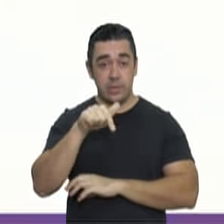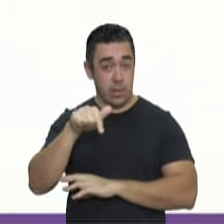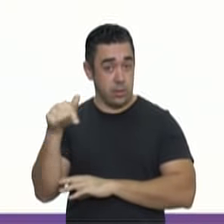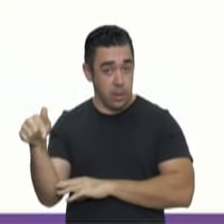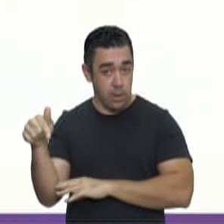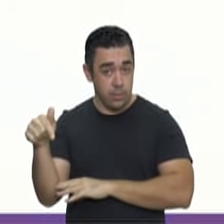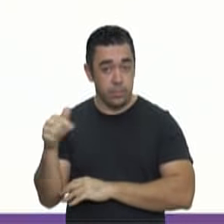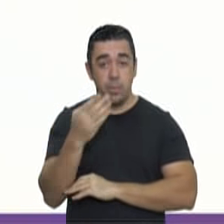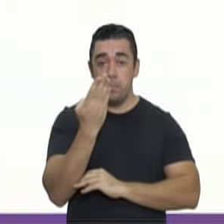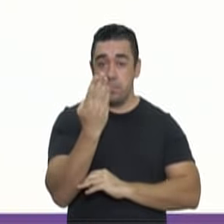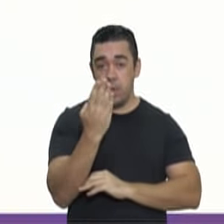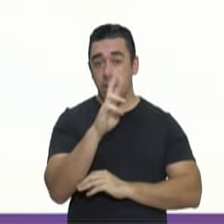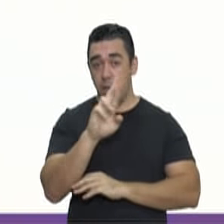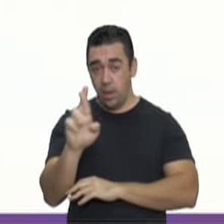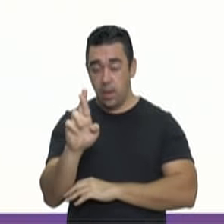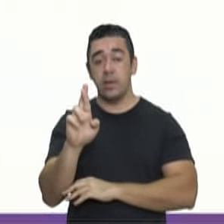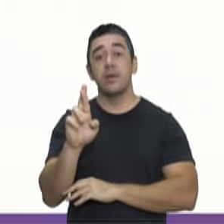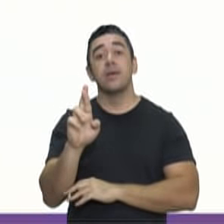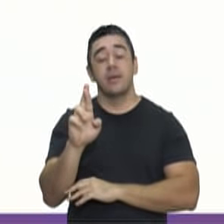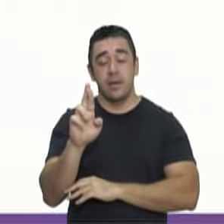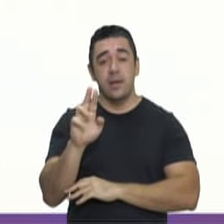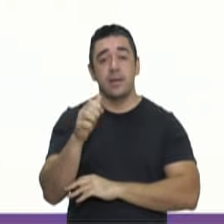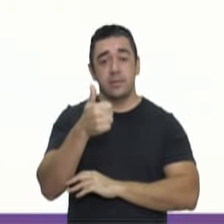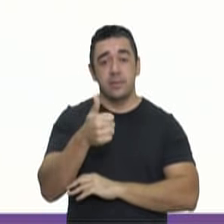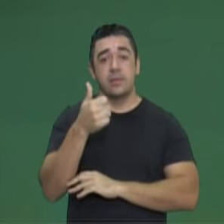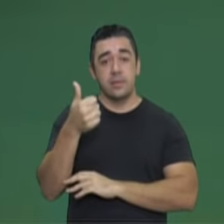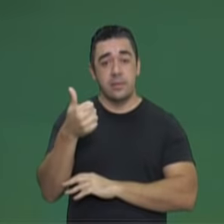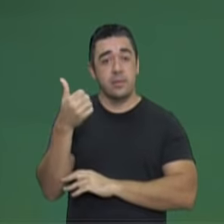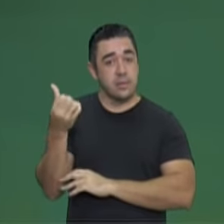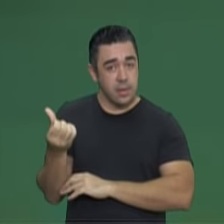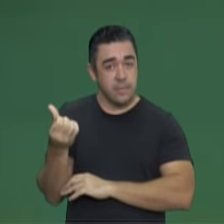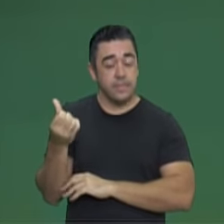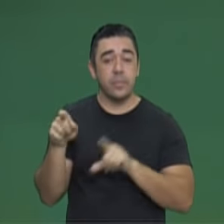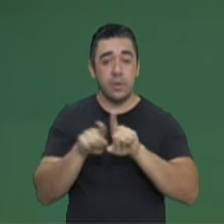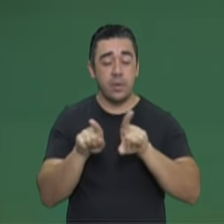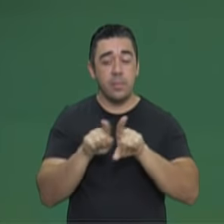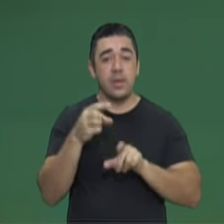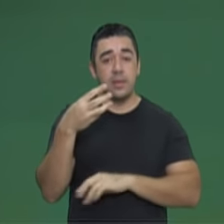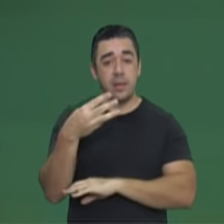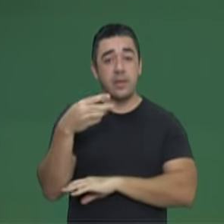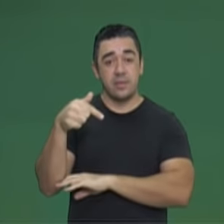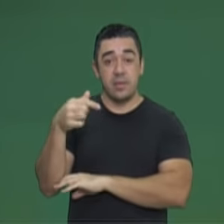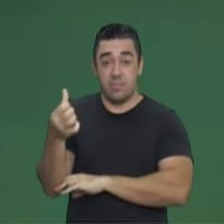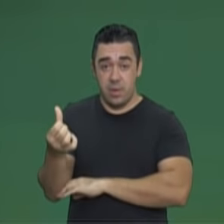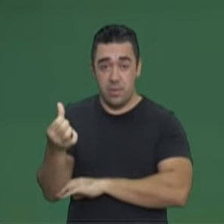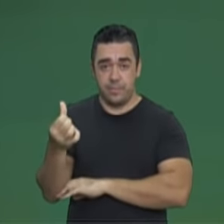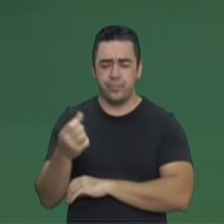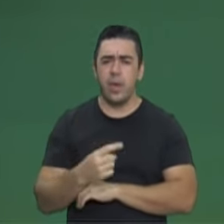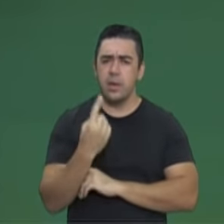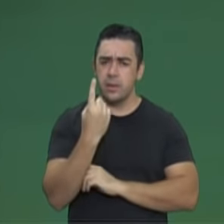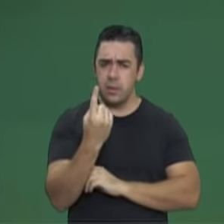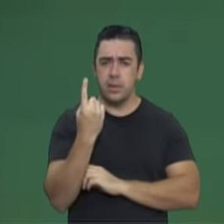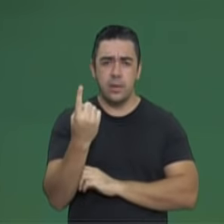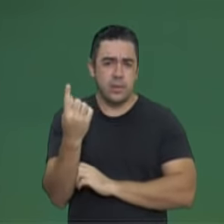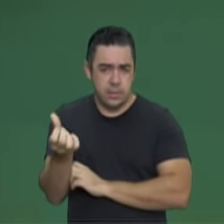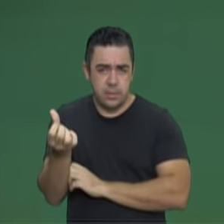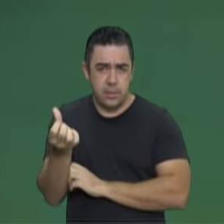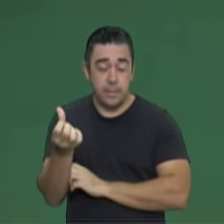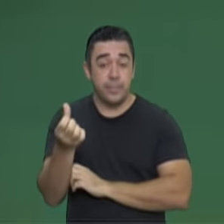temos a BR-116 e nós temos a BR-376. A BR-116 vai fazer ligação